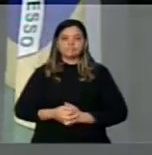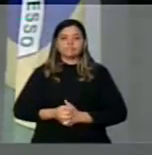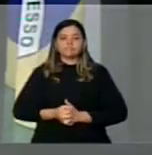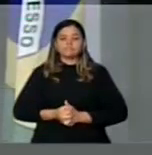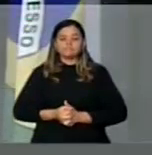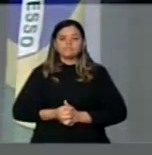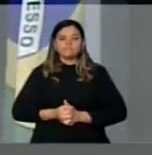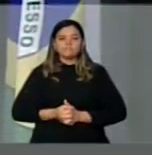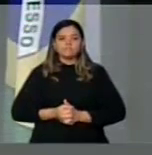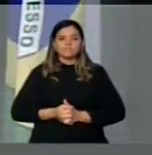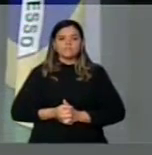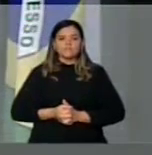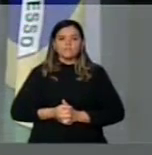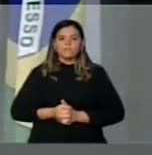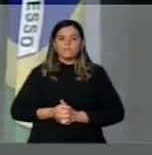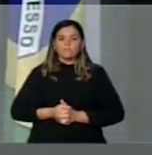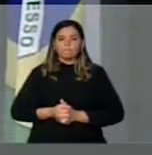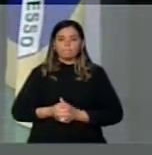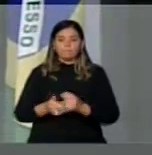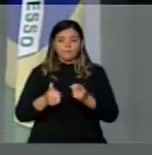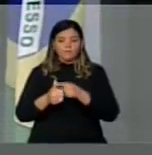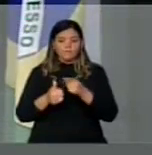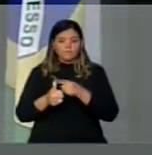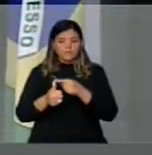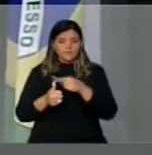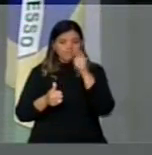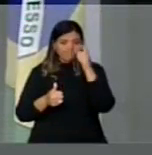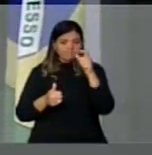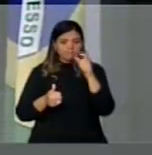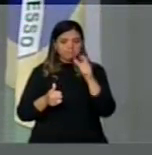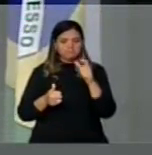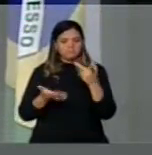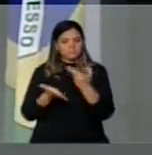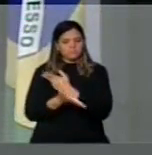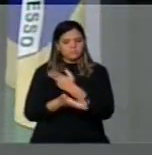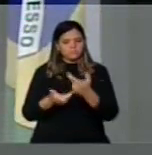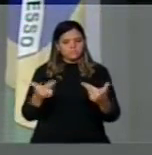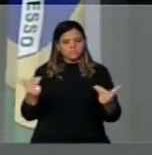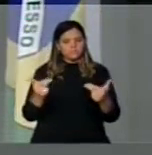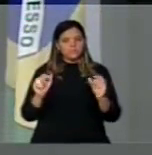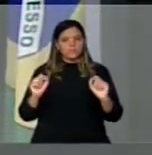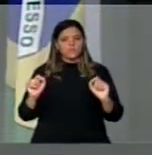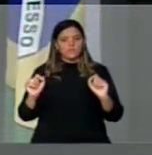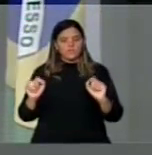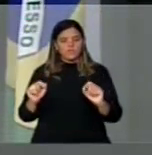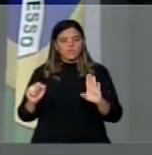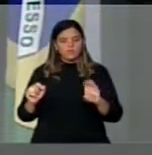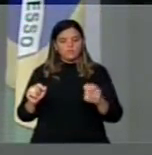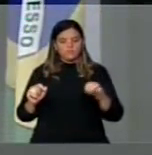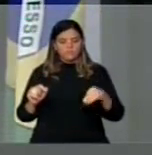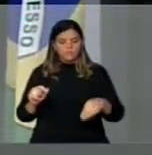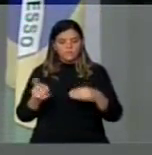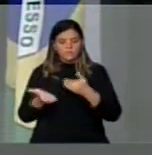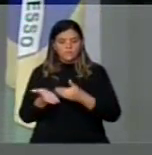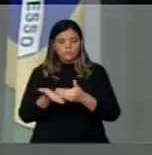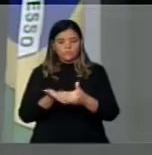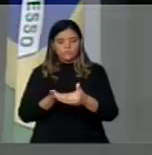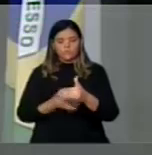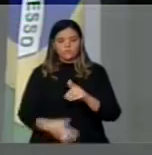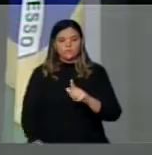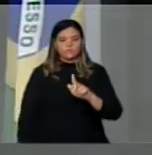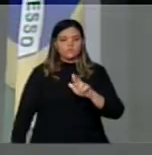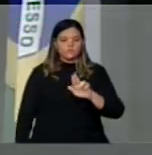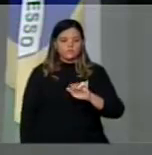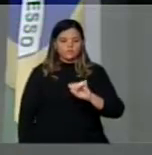O primeiro alerta de que as coisas não estavam bem foi o aumento do número de casos de Guillain-Barré. A síndrome